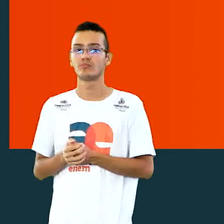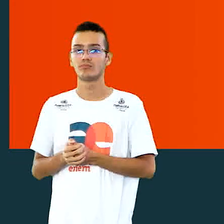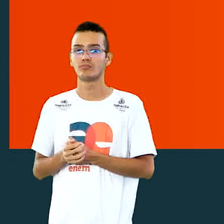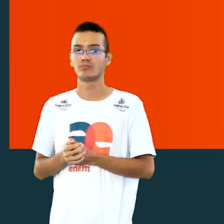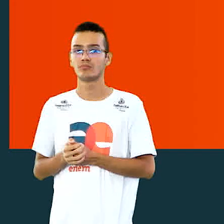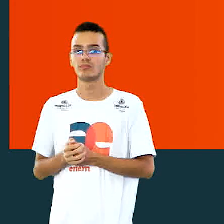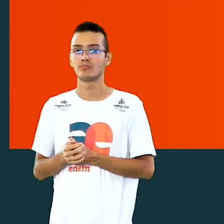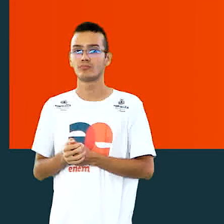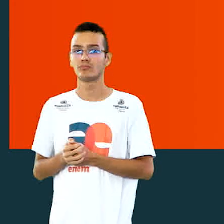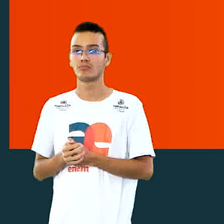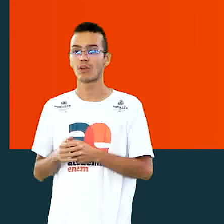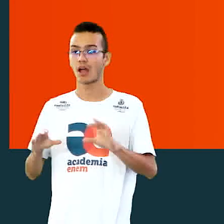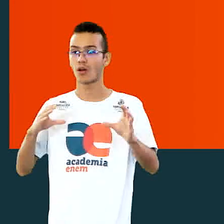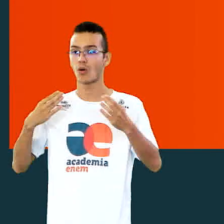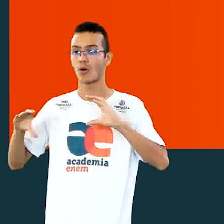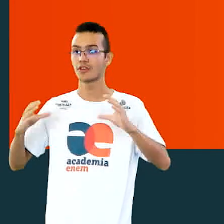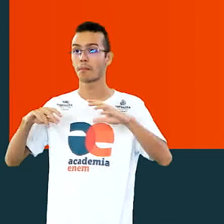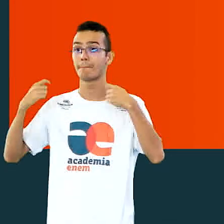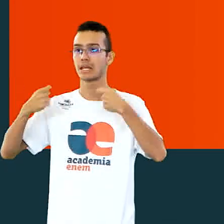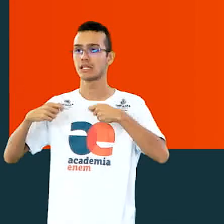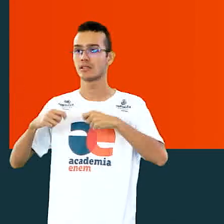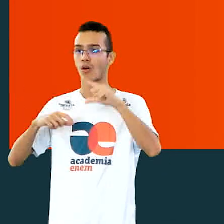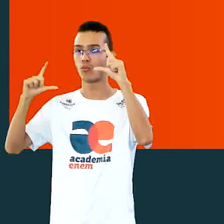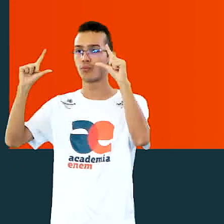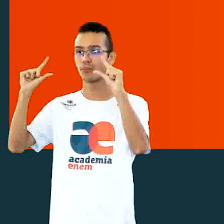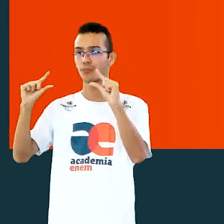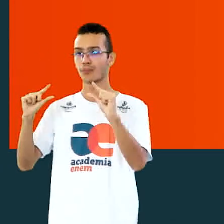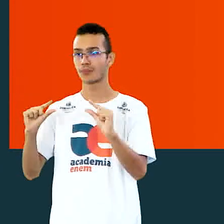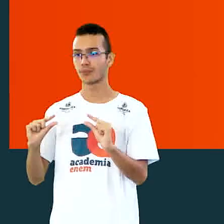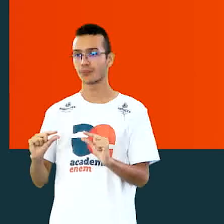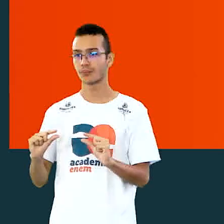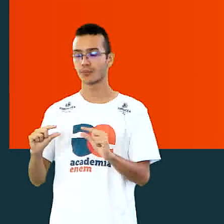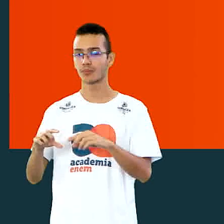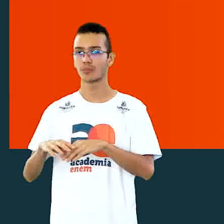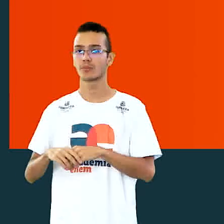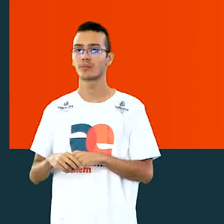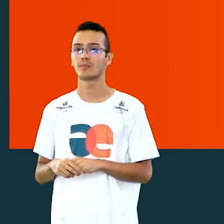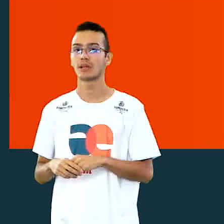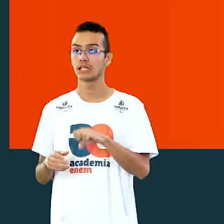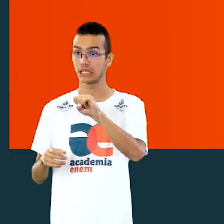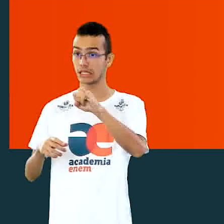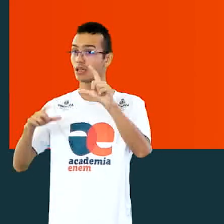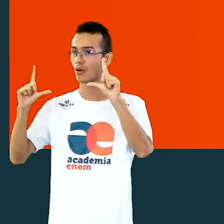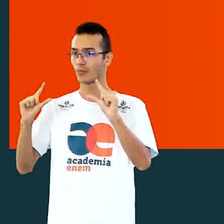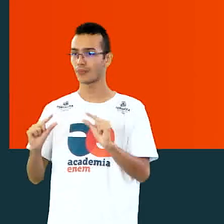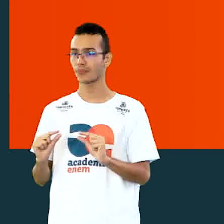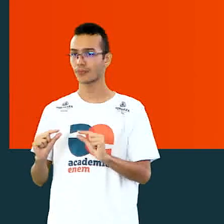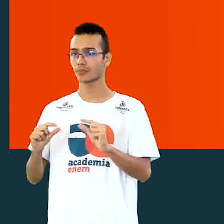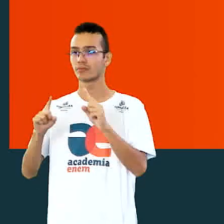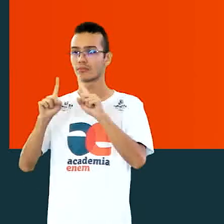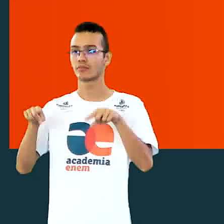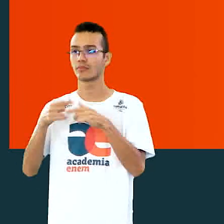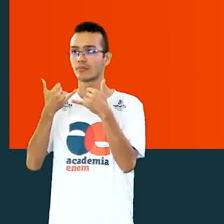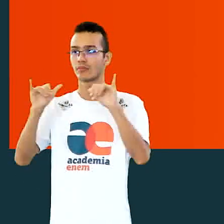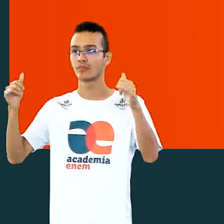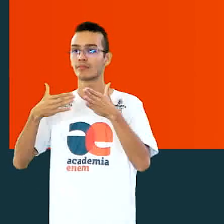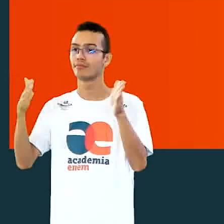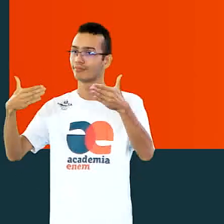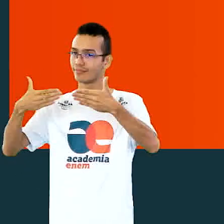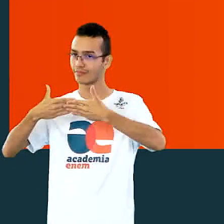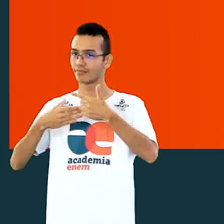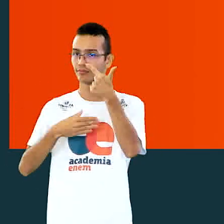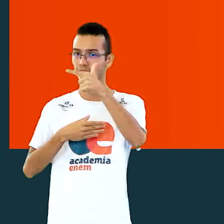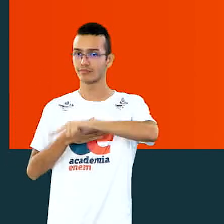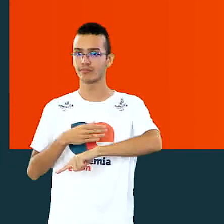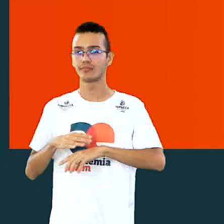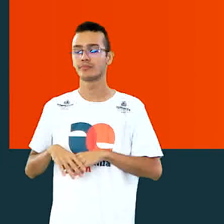corrente não ficar inferior a 10. Ficou claro, pessoal? Vantagem do disjuntor? Não queima,